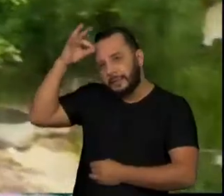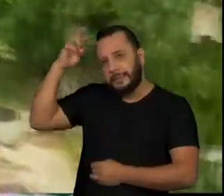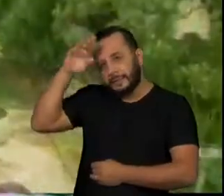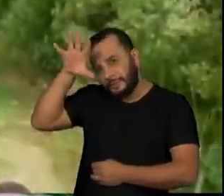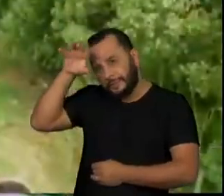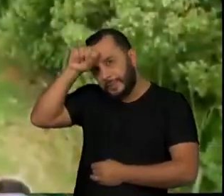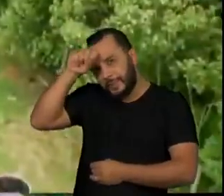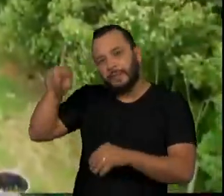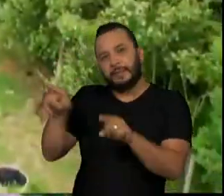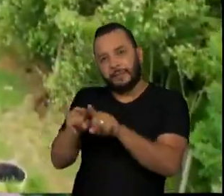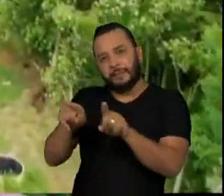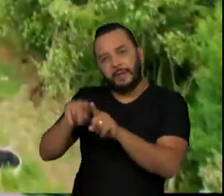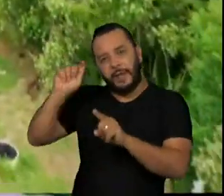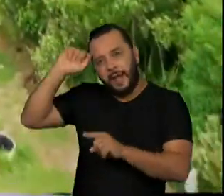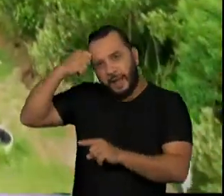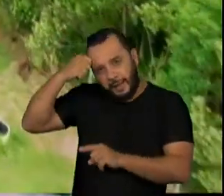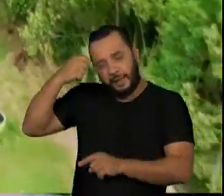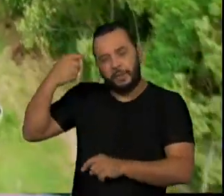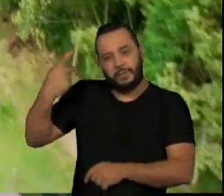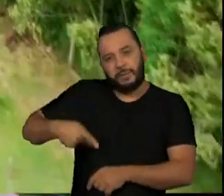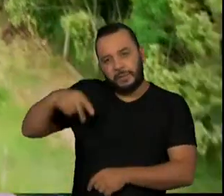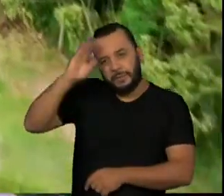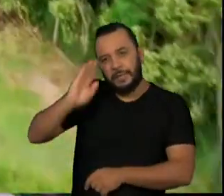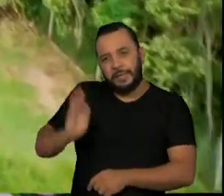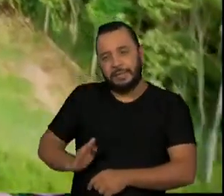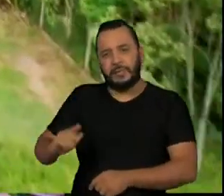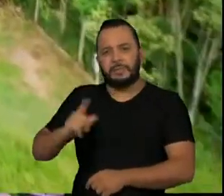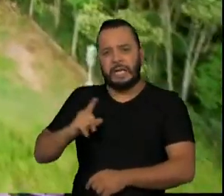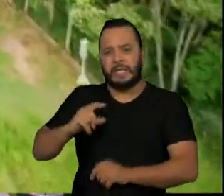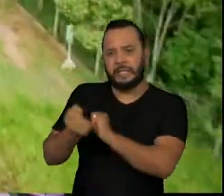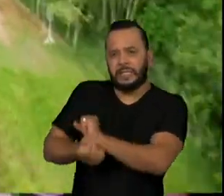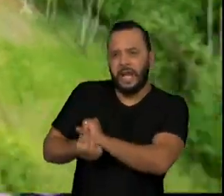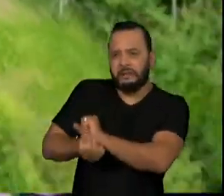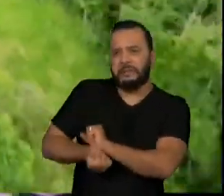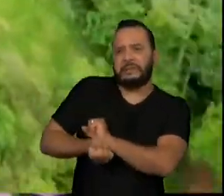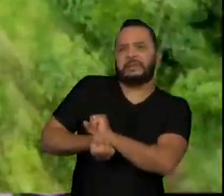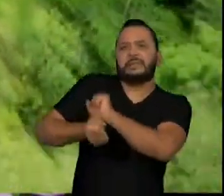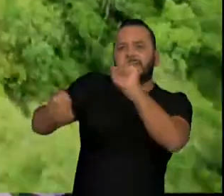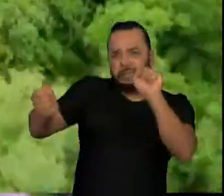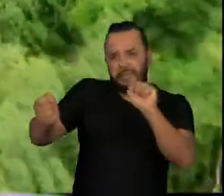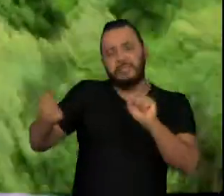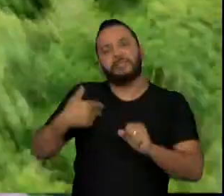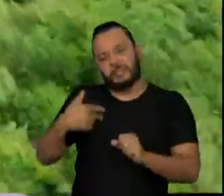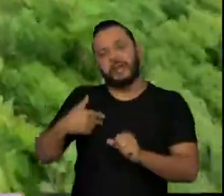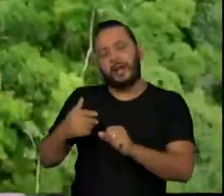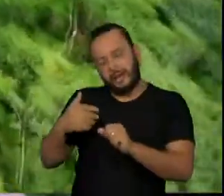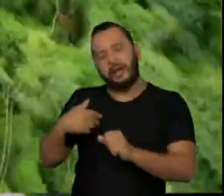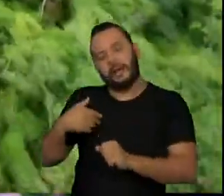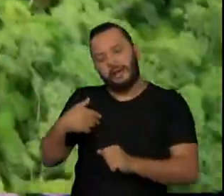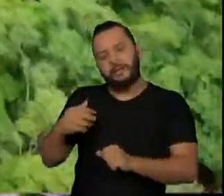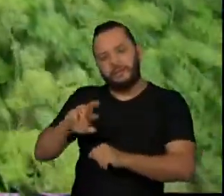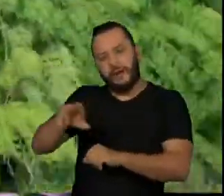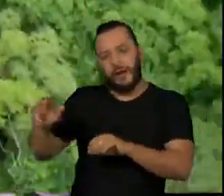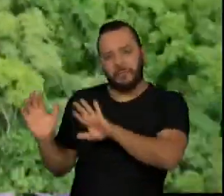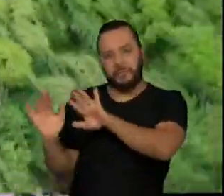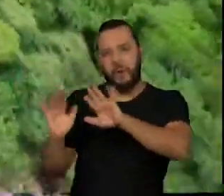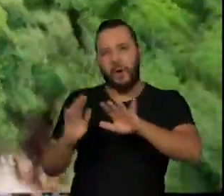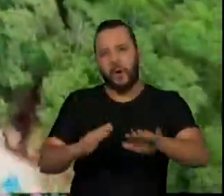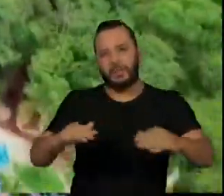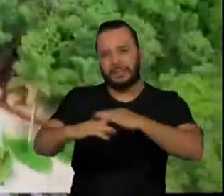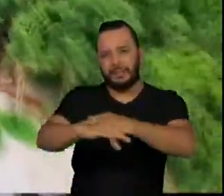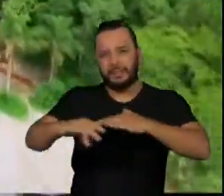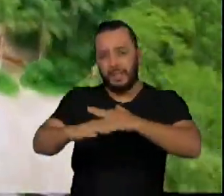euro-afro-brasileira. Com a abolição dos escravos, certo? Muitos escravos se voltaram para a cidade. No Rio de Janeiro, havia